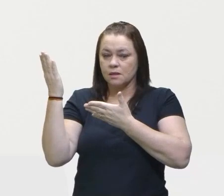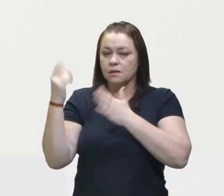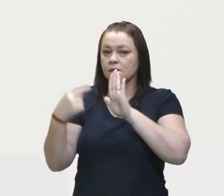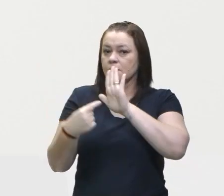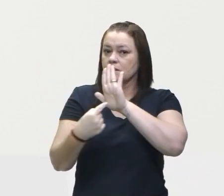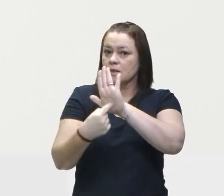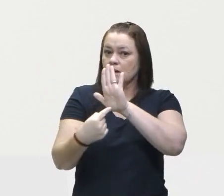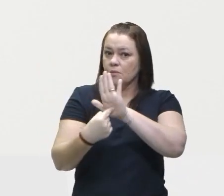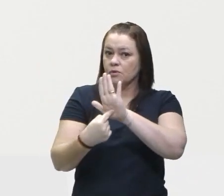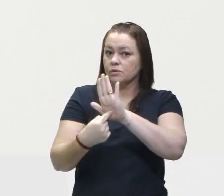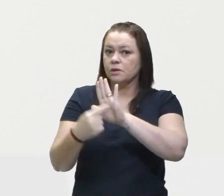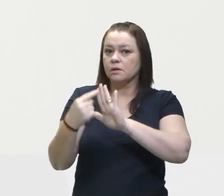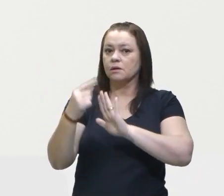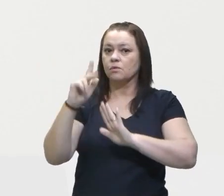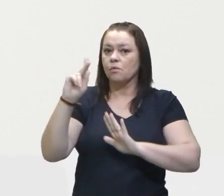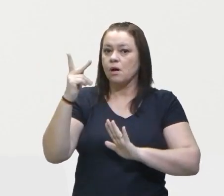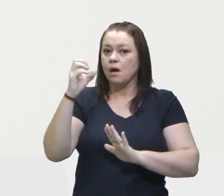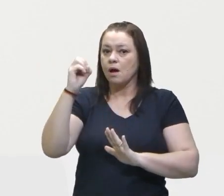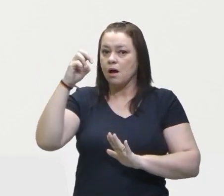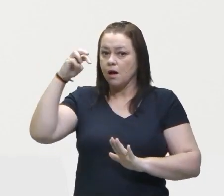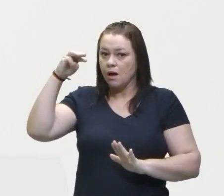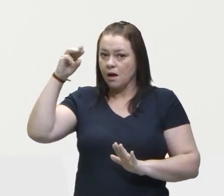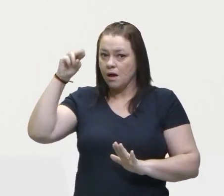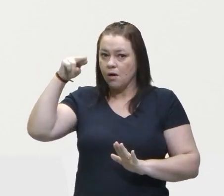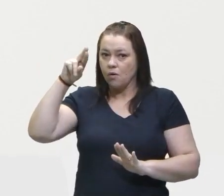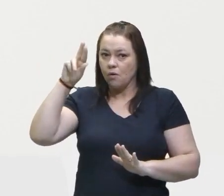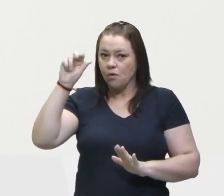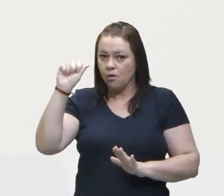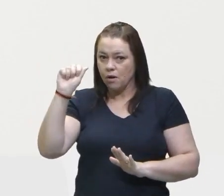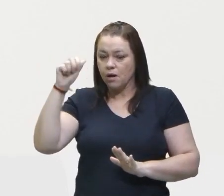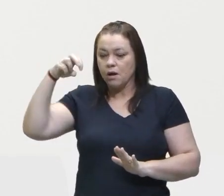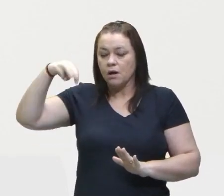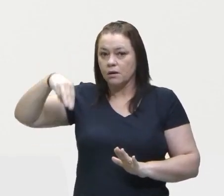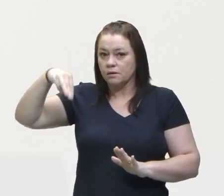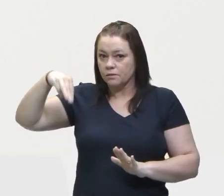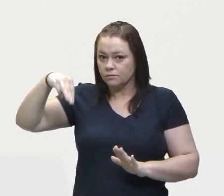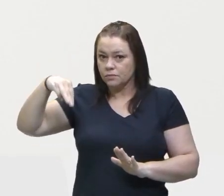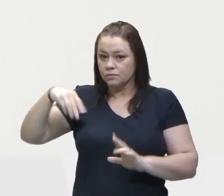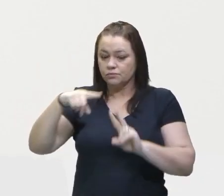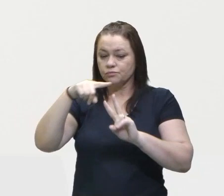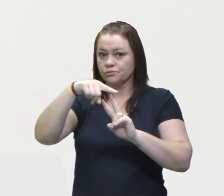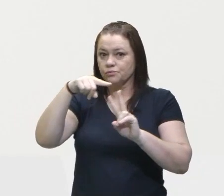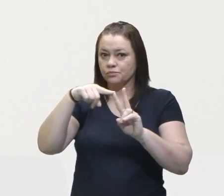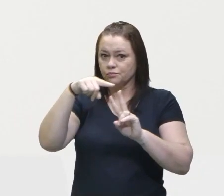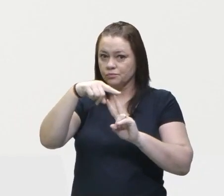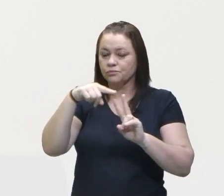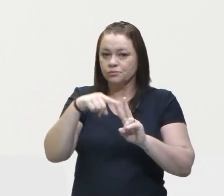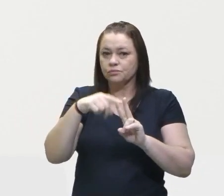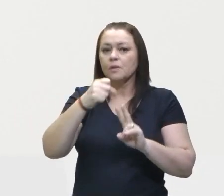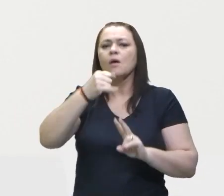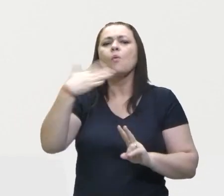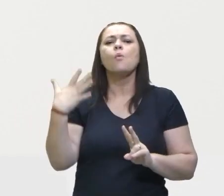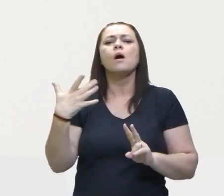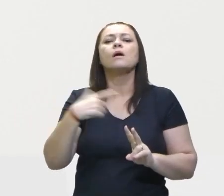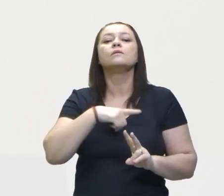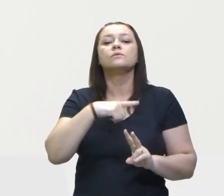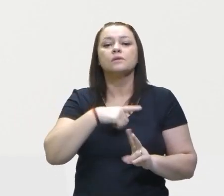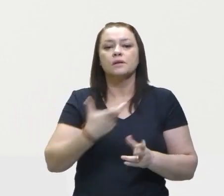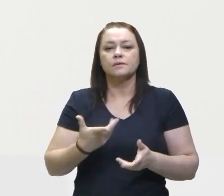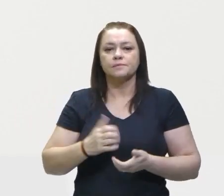marca os minutos. E tem os ponteiros. Quantos? Como são os ponteiros?